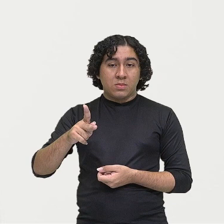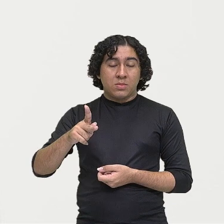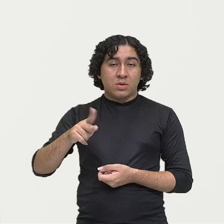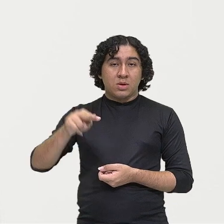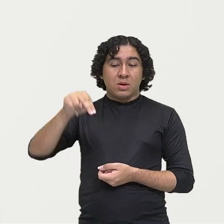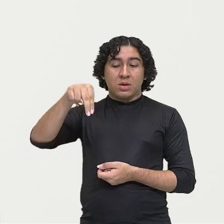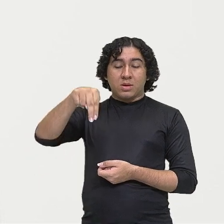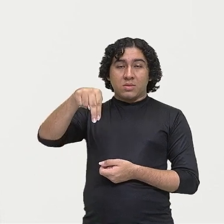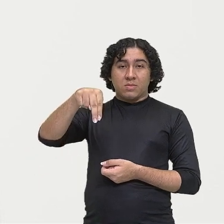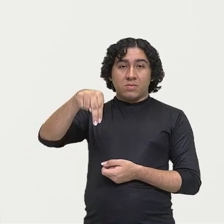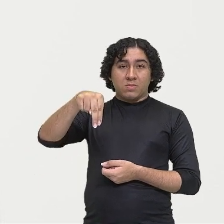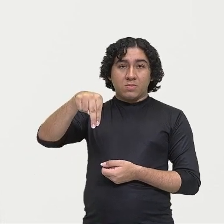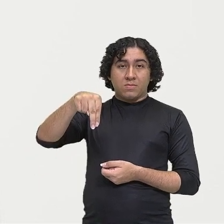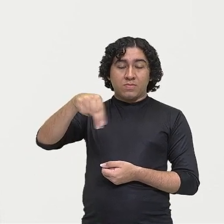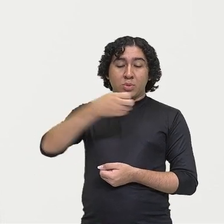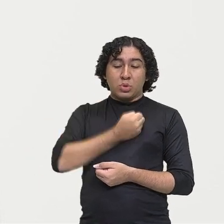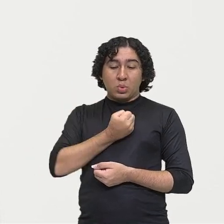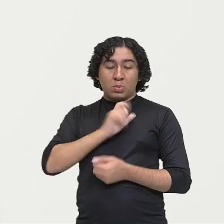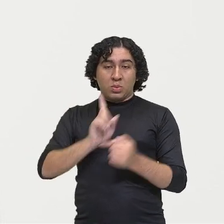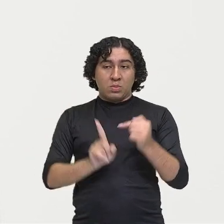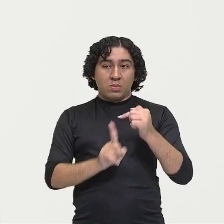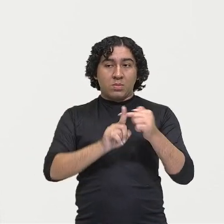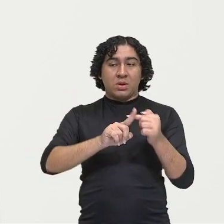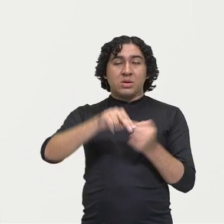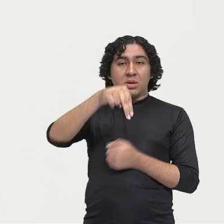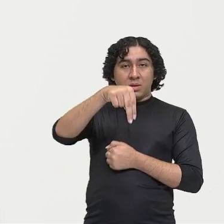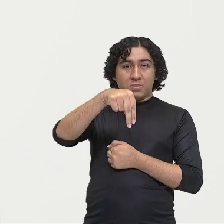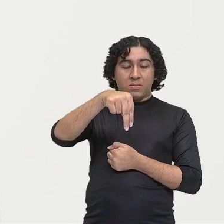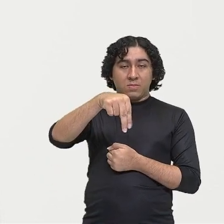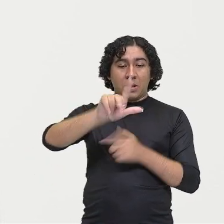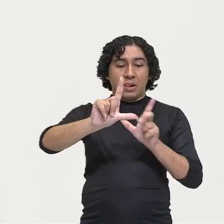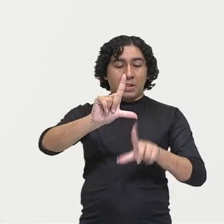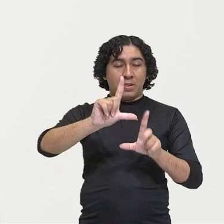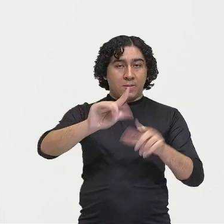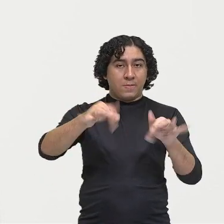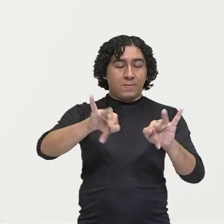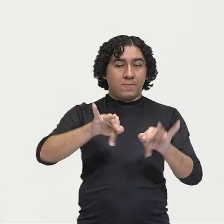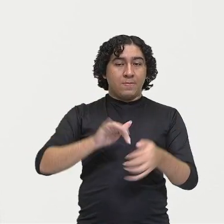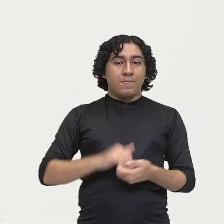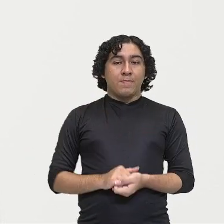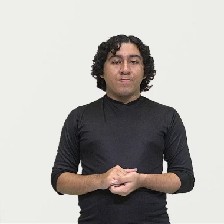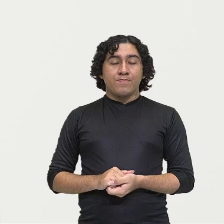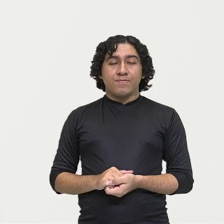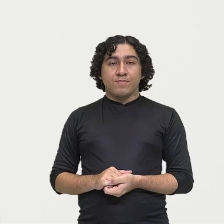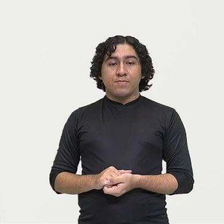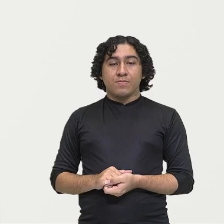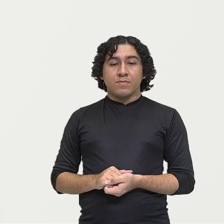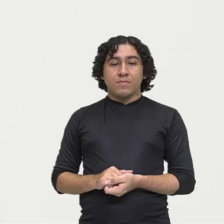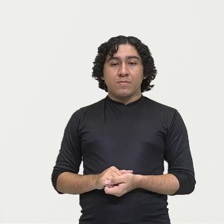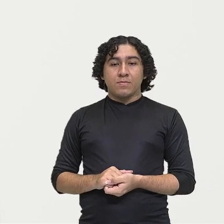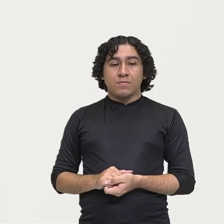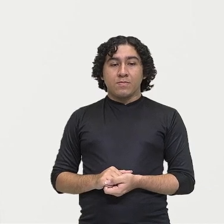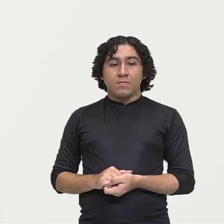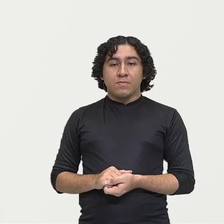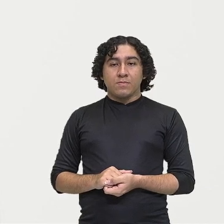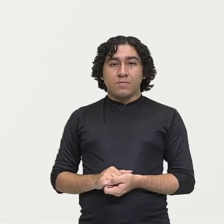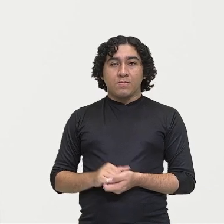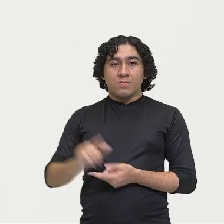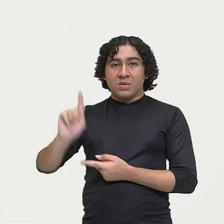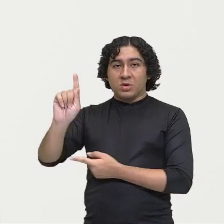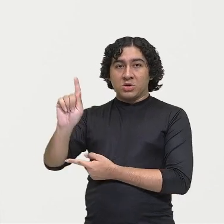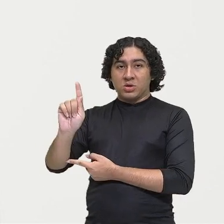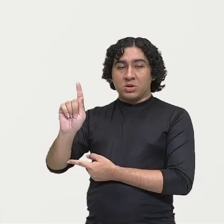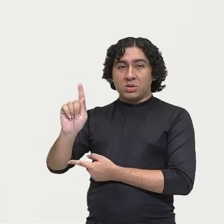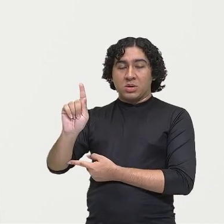em Newton. O G, ele representa aqui a constante de